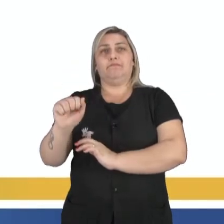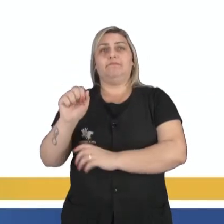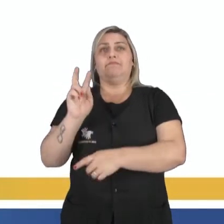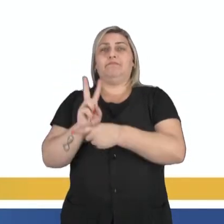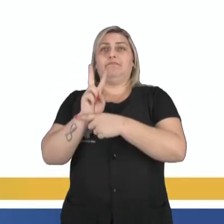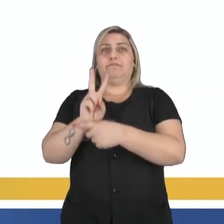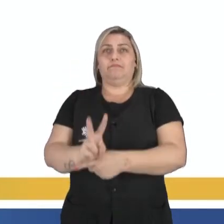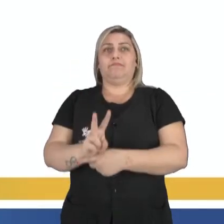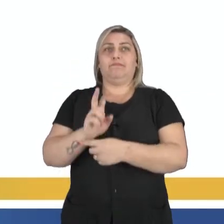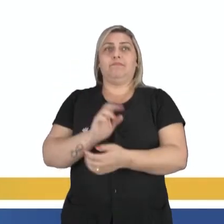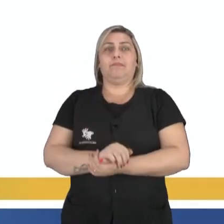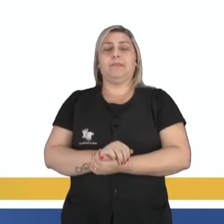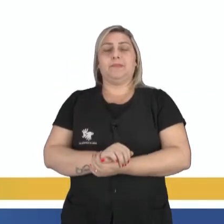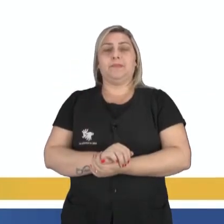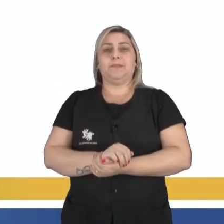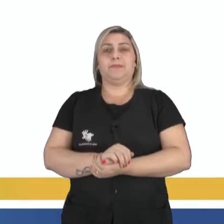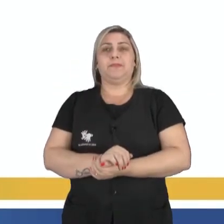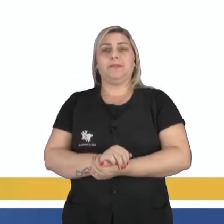proteção para a mão,